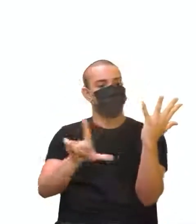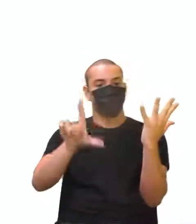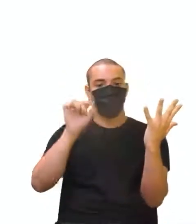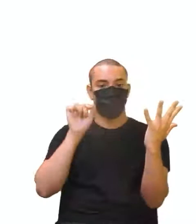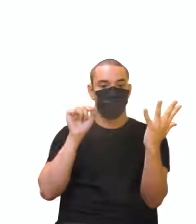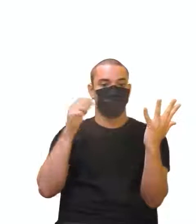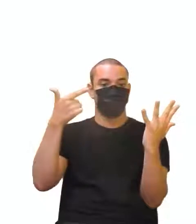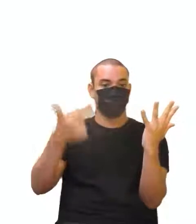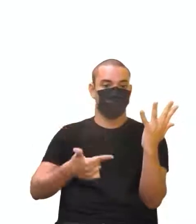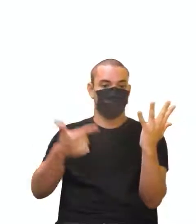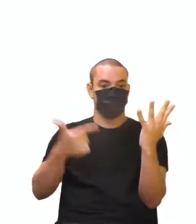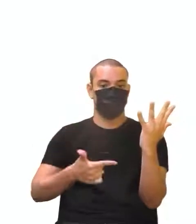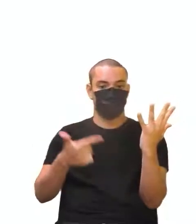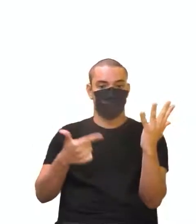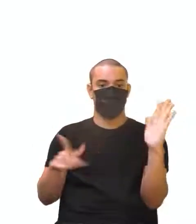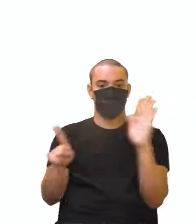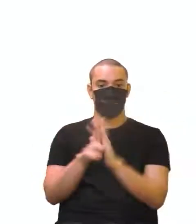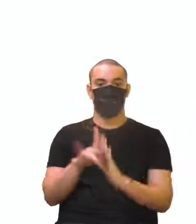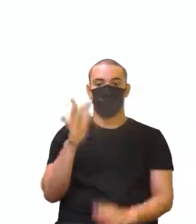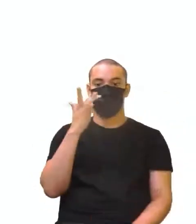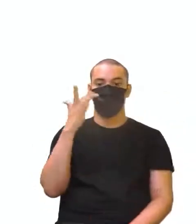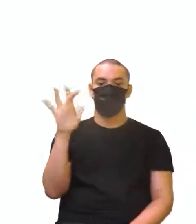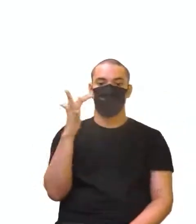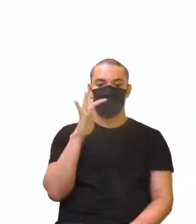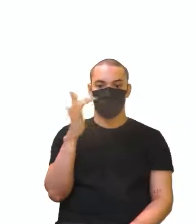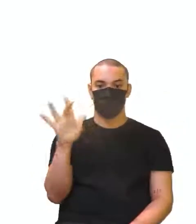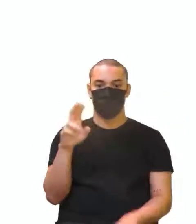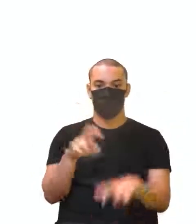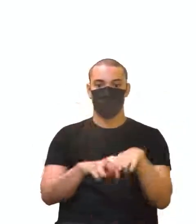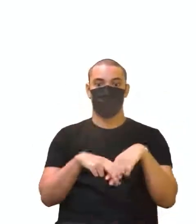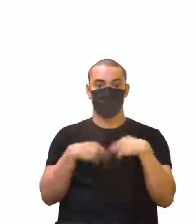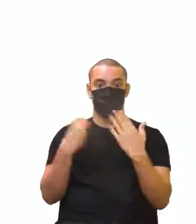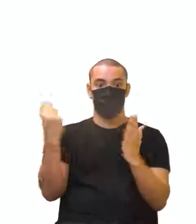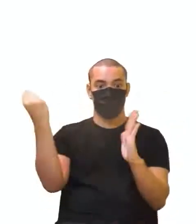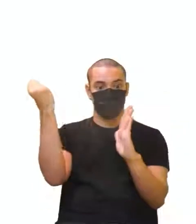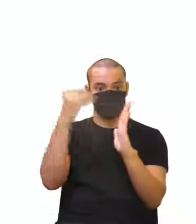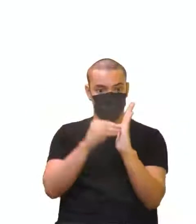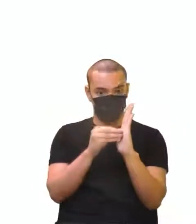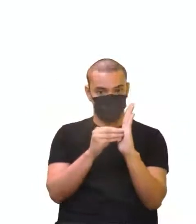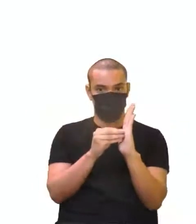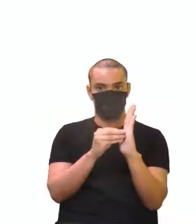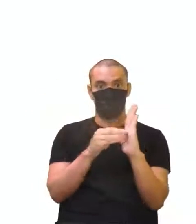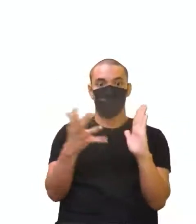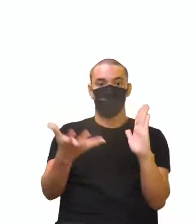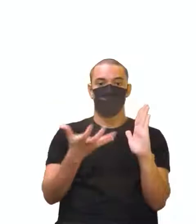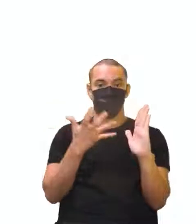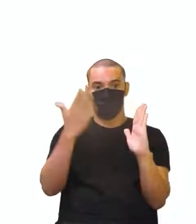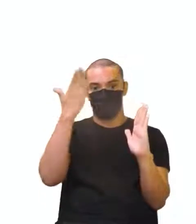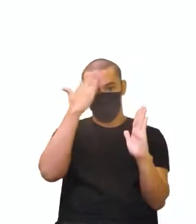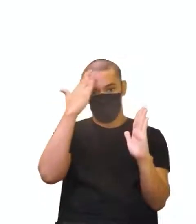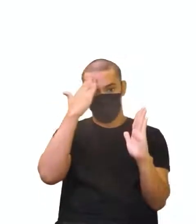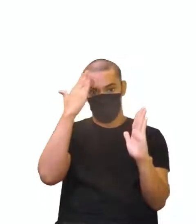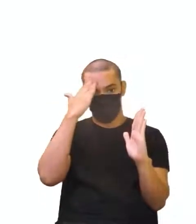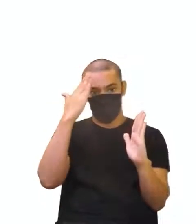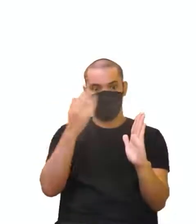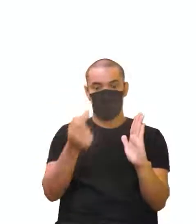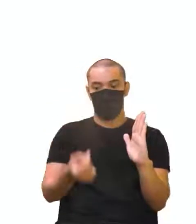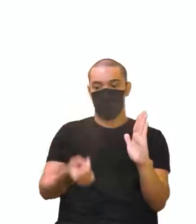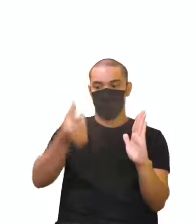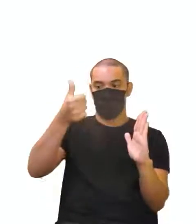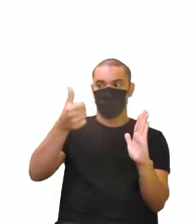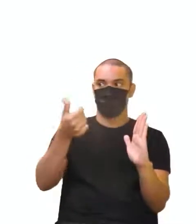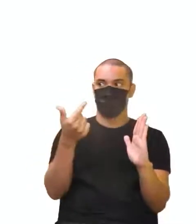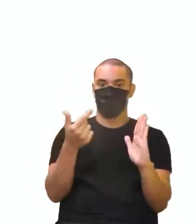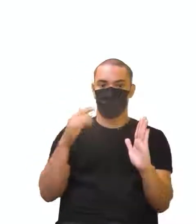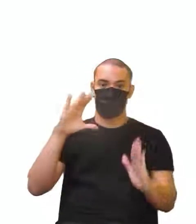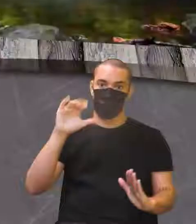de naipe ouros? Eu estou ali colocando uma situação, né? Eu quero na moeda que saia cara